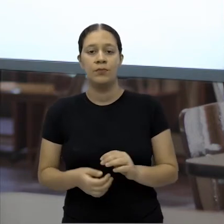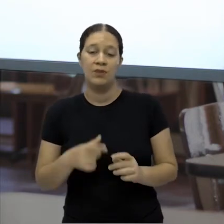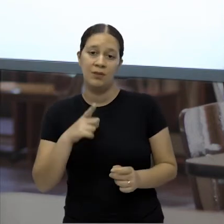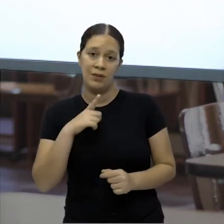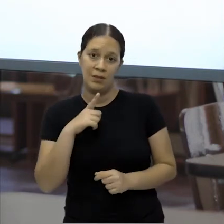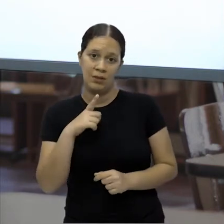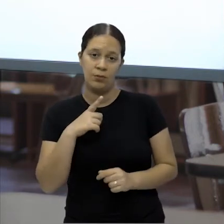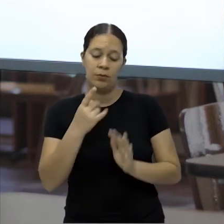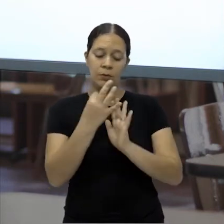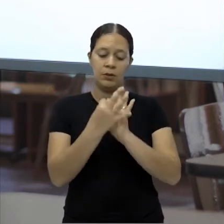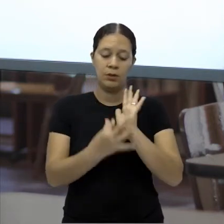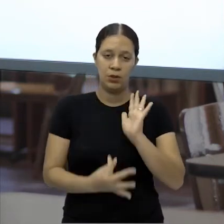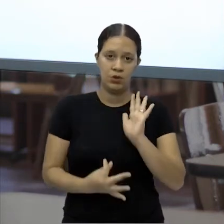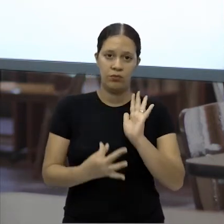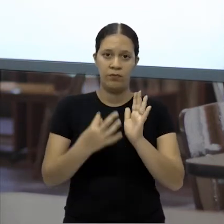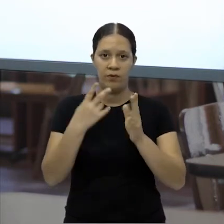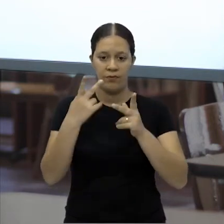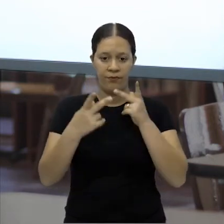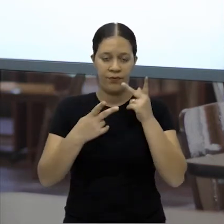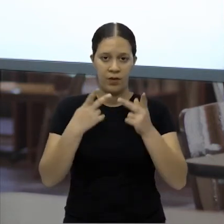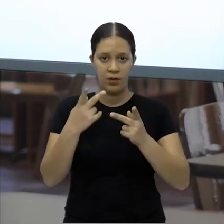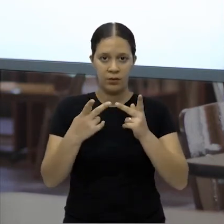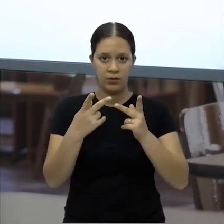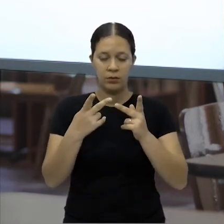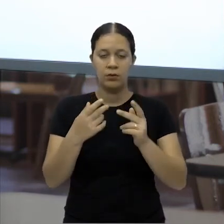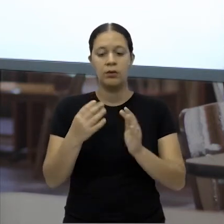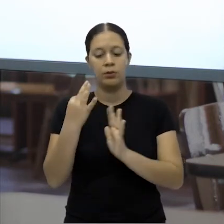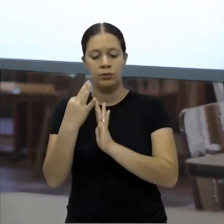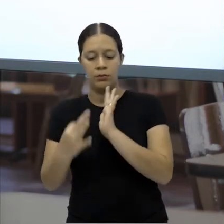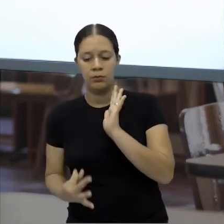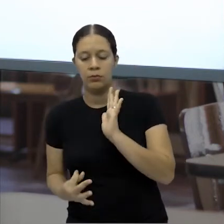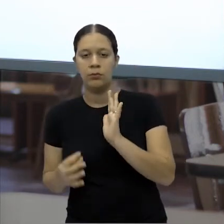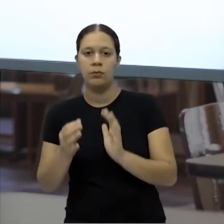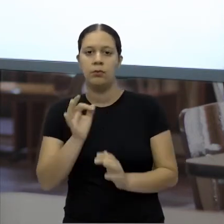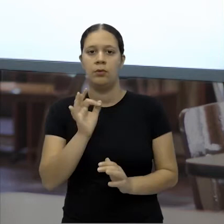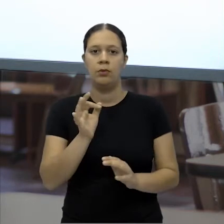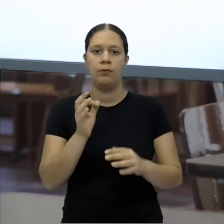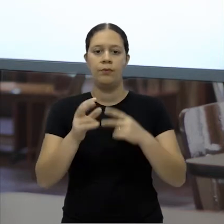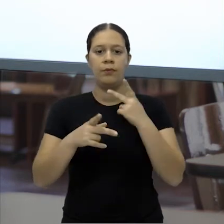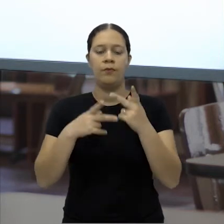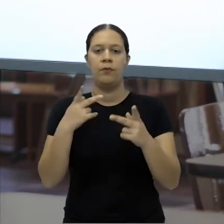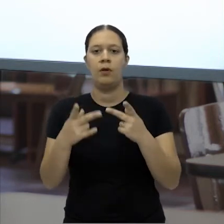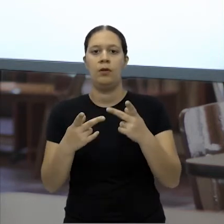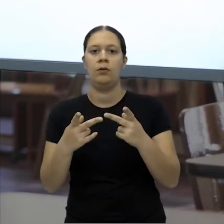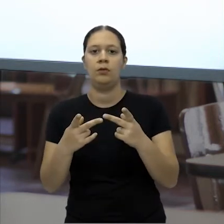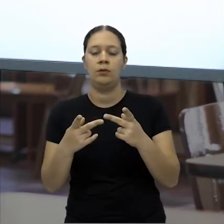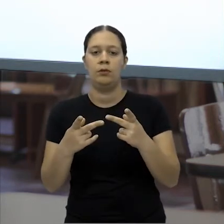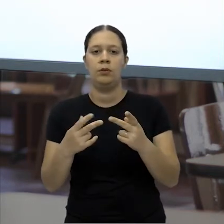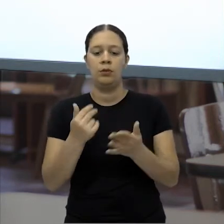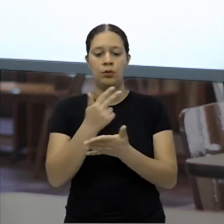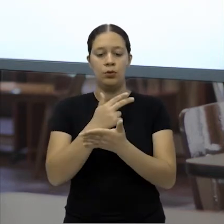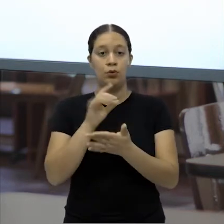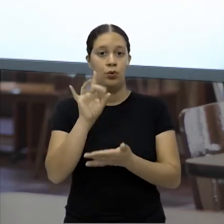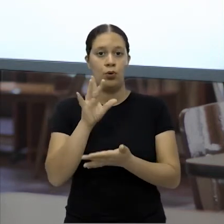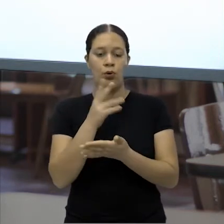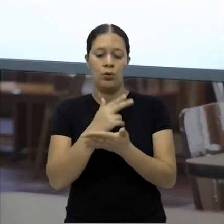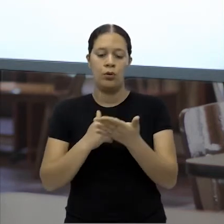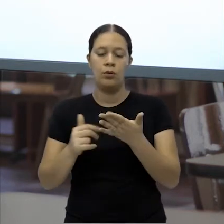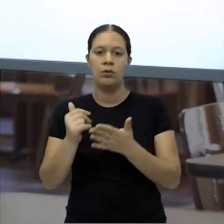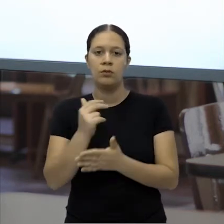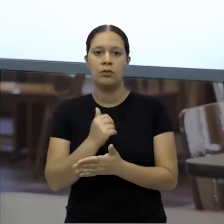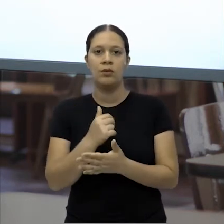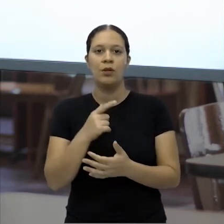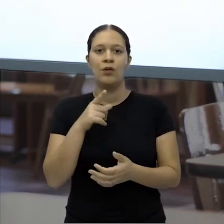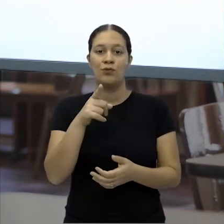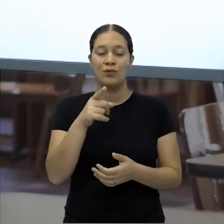Vai ter a presença de texto, tanto do texto verbal, ou seja, palavras ali, quanto textos não verbais, como imagens. Isso